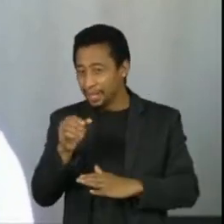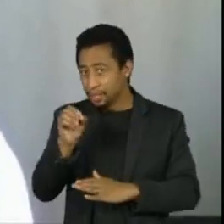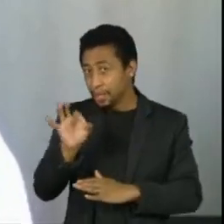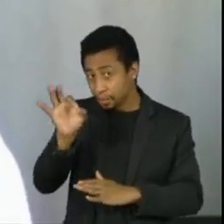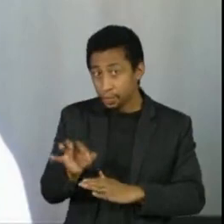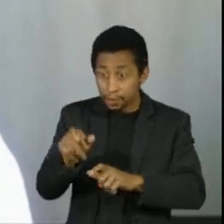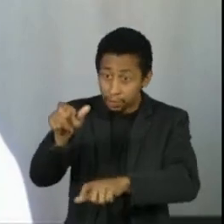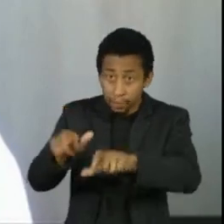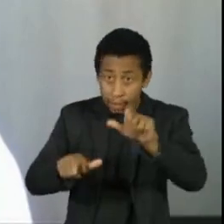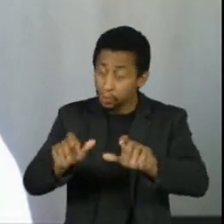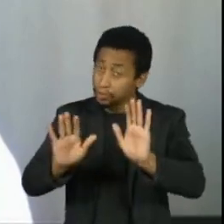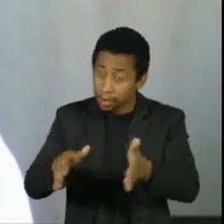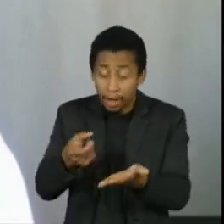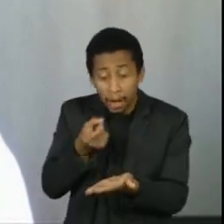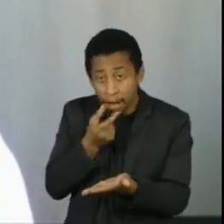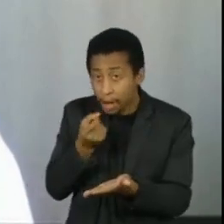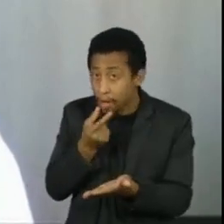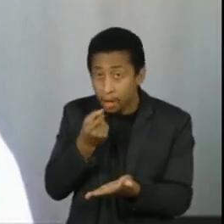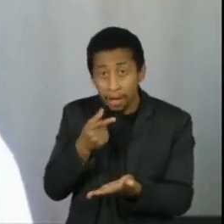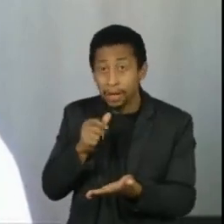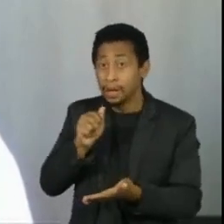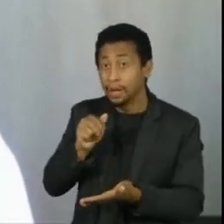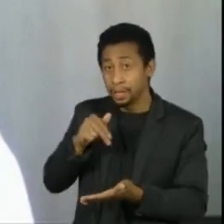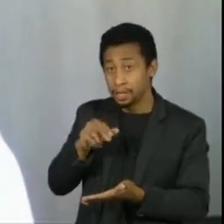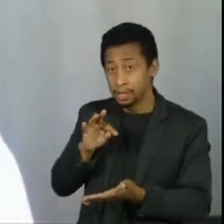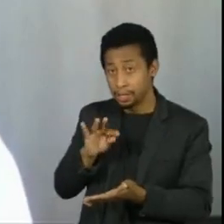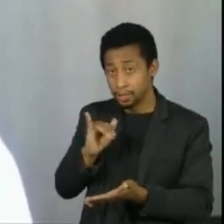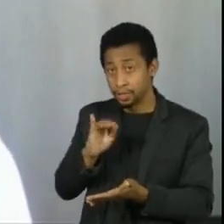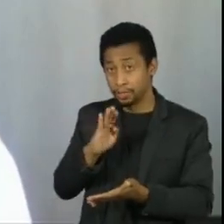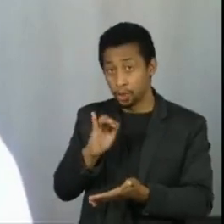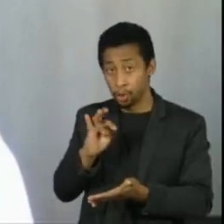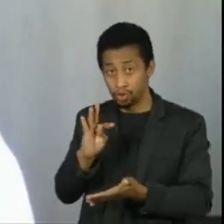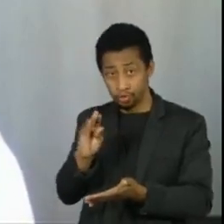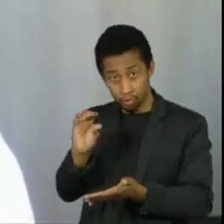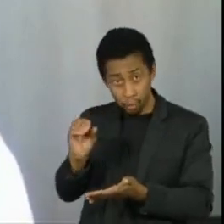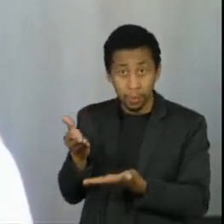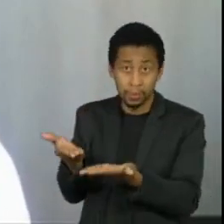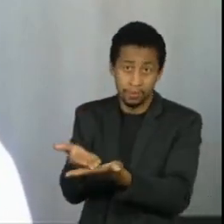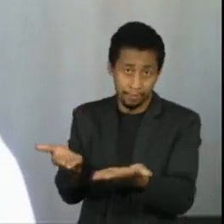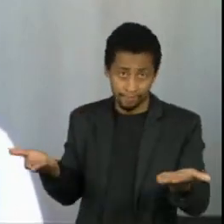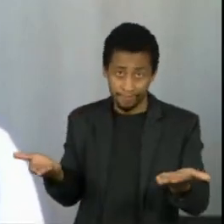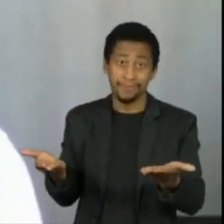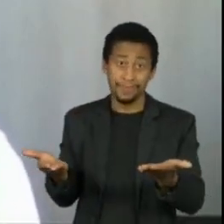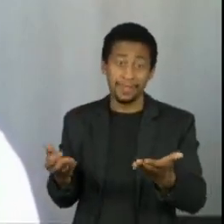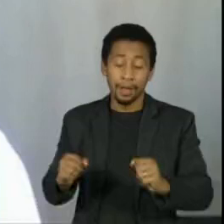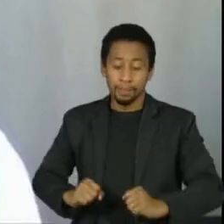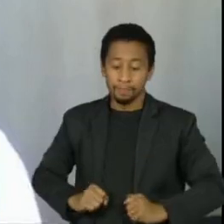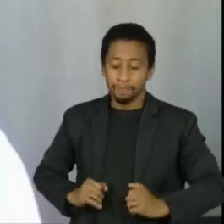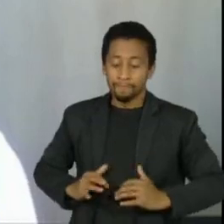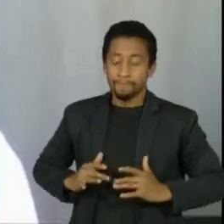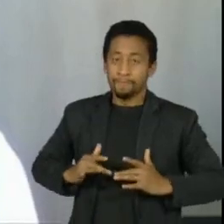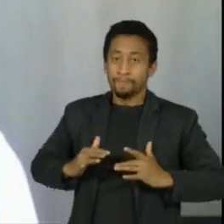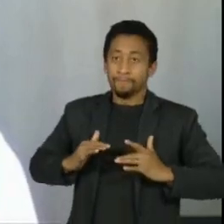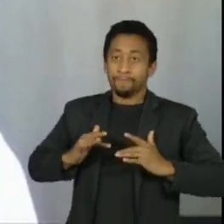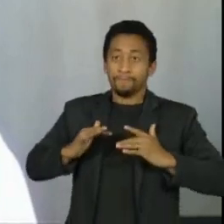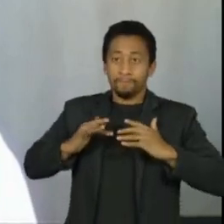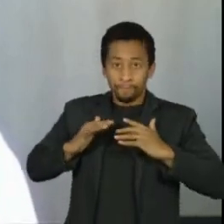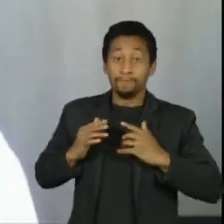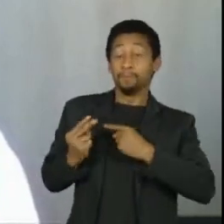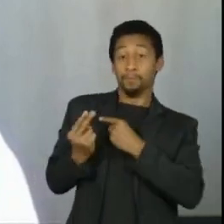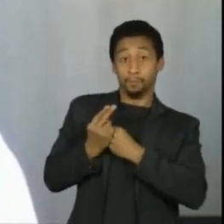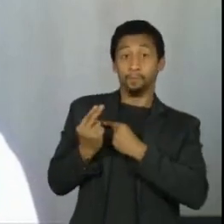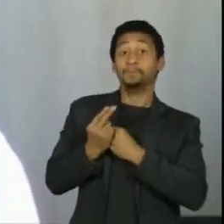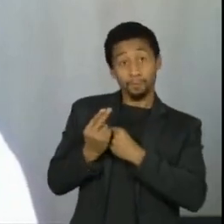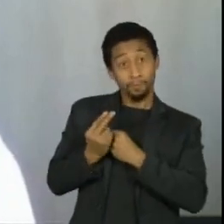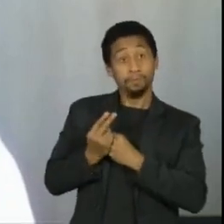ou receberam antibióticos. E isso favoreceu o desenvolvimento da resistência, de tal modo que